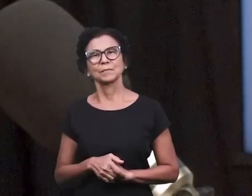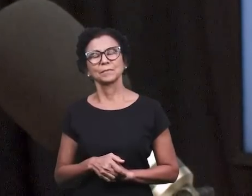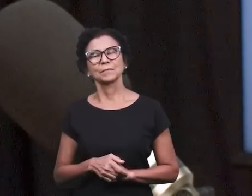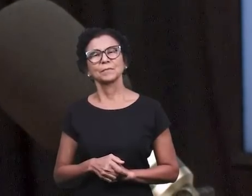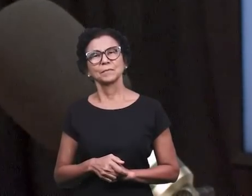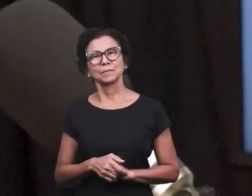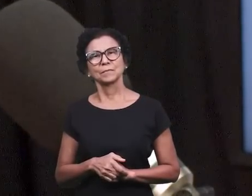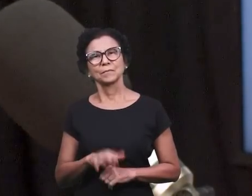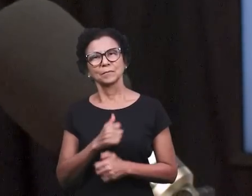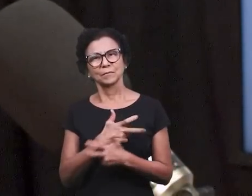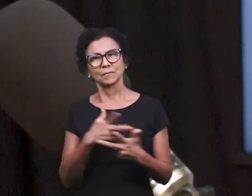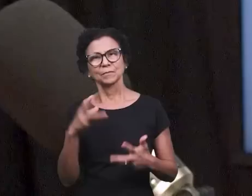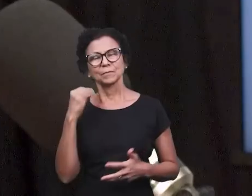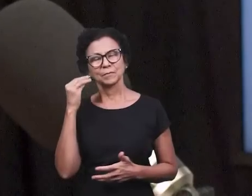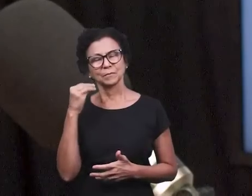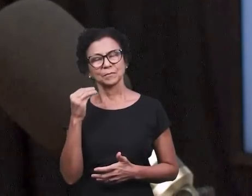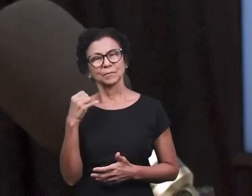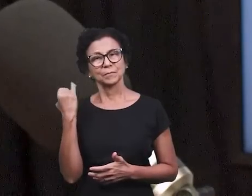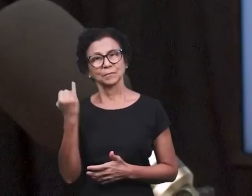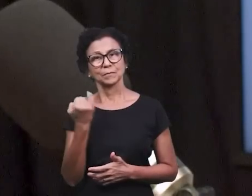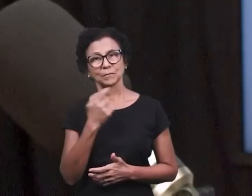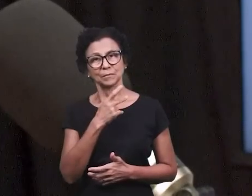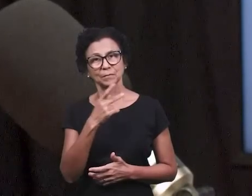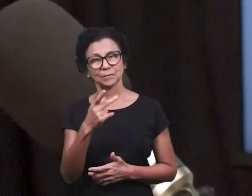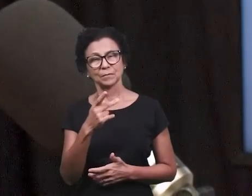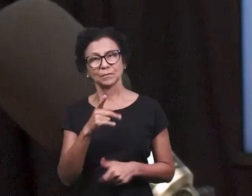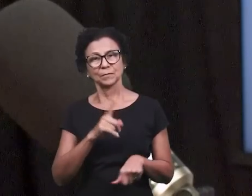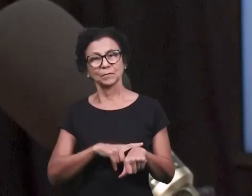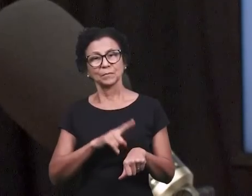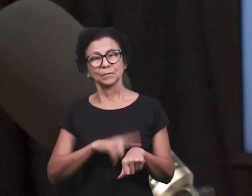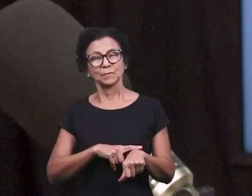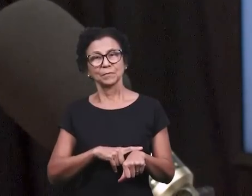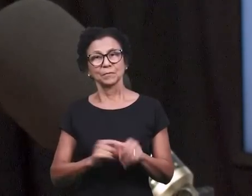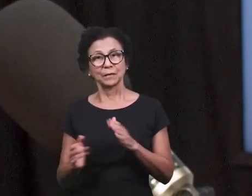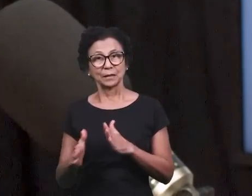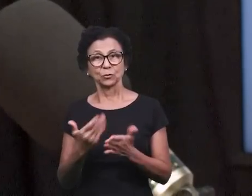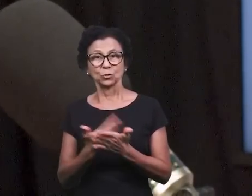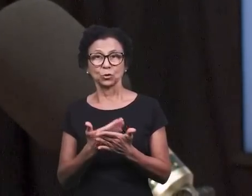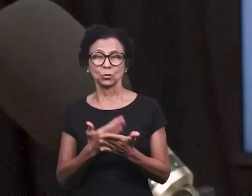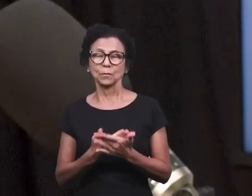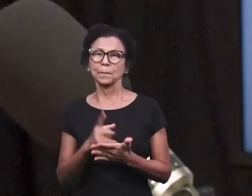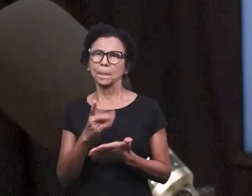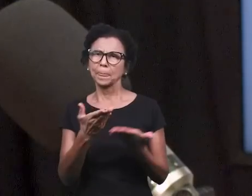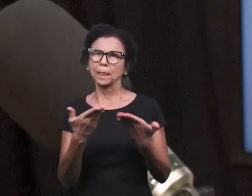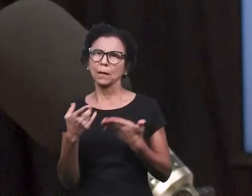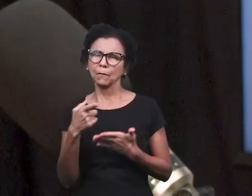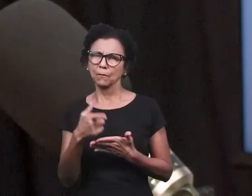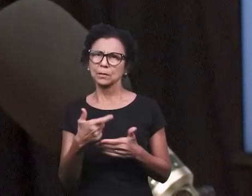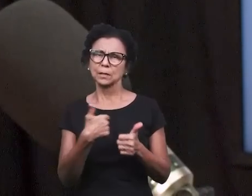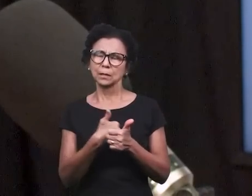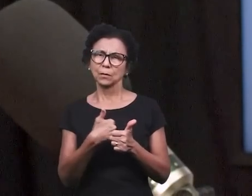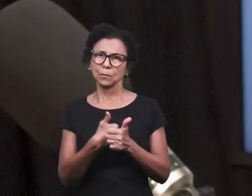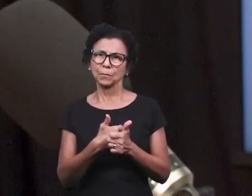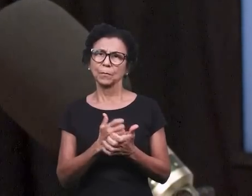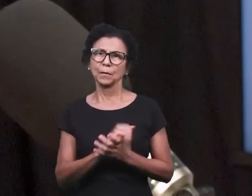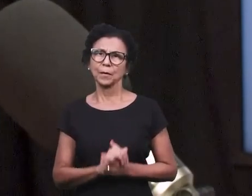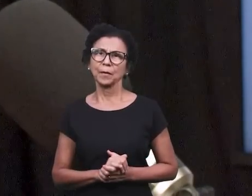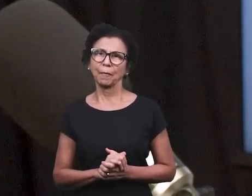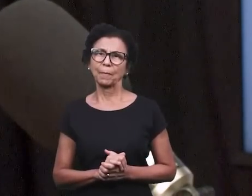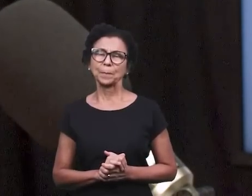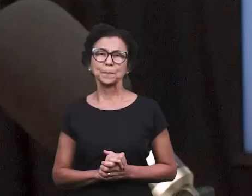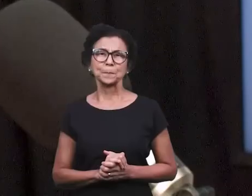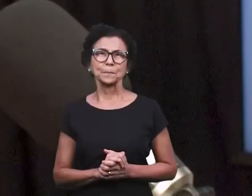aqui serão, assim, válidas para a sua jornada de estudo, né? E quero também fazer um convite. Você, irmão, que nos acompanha,